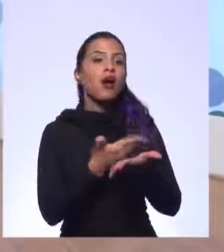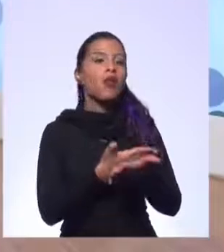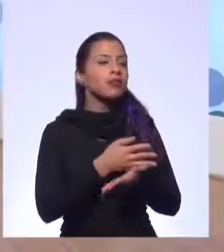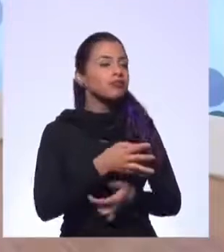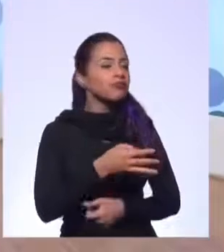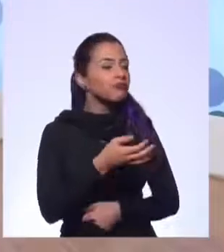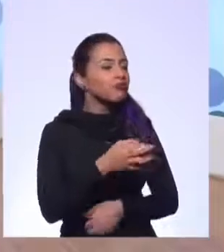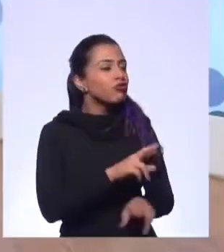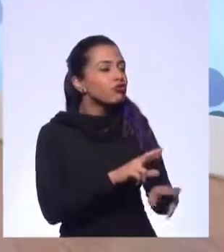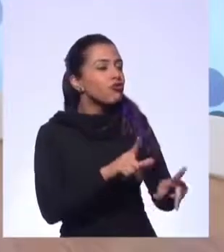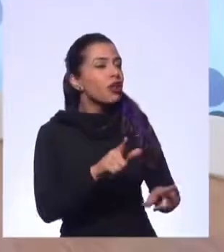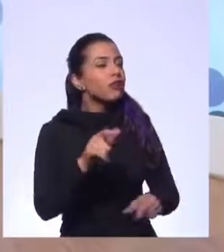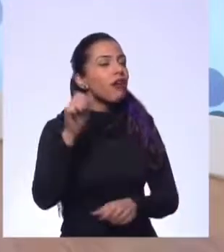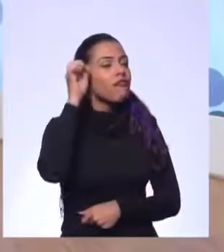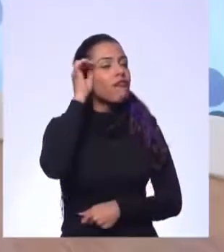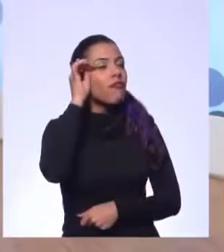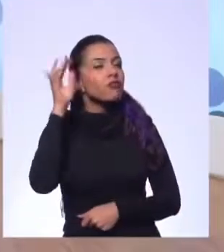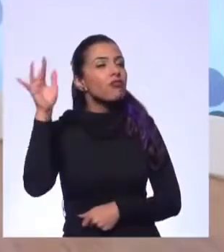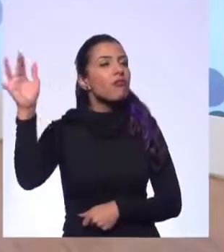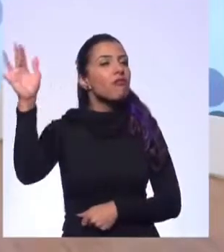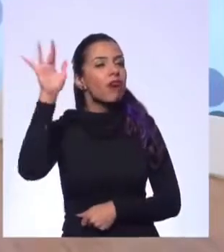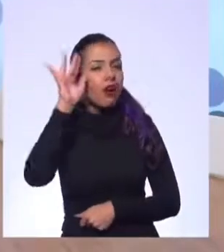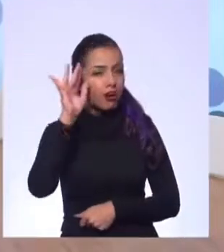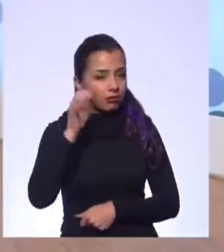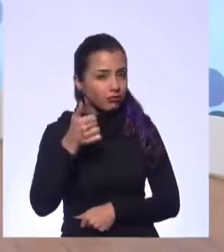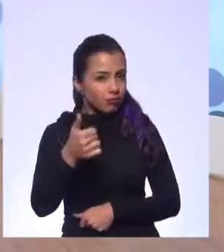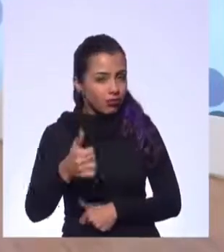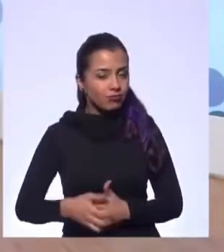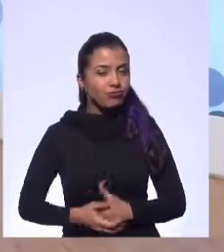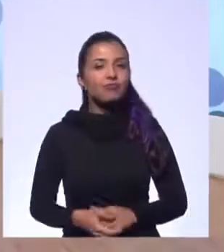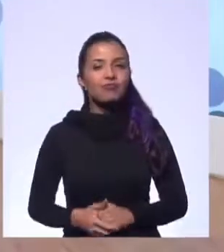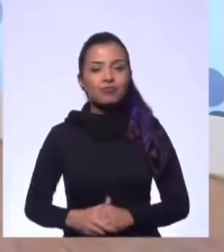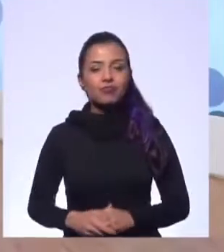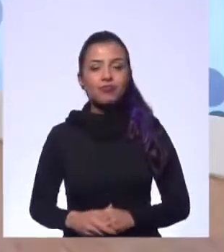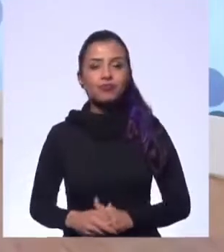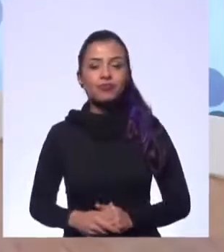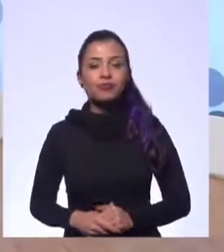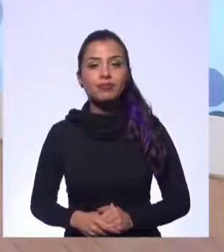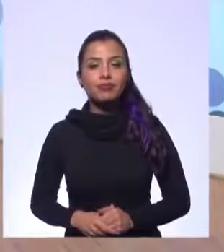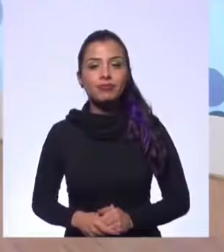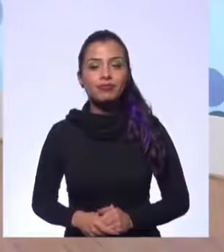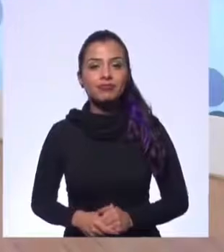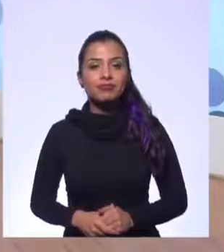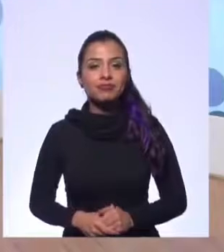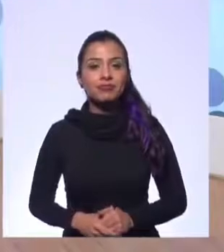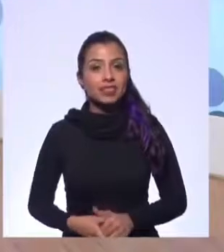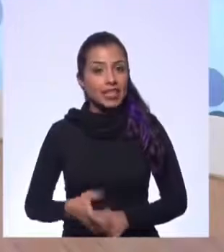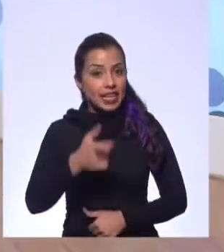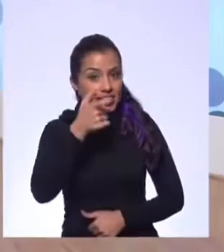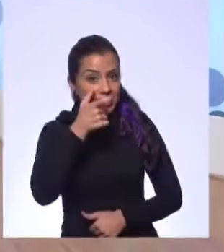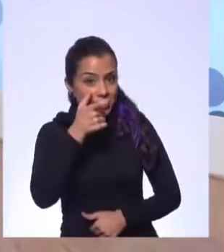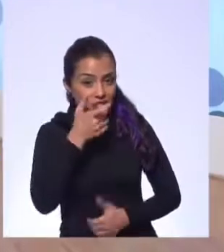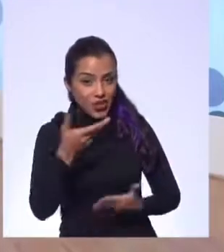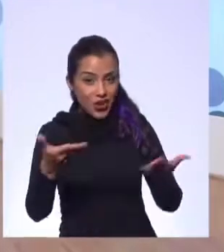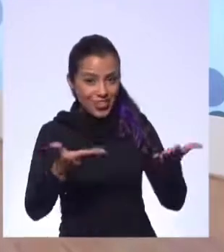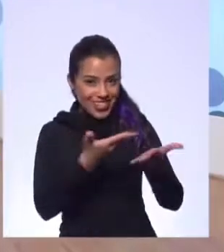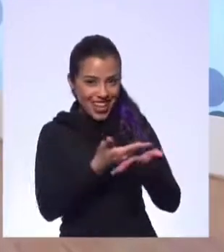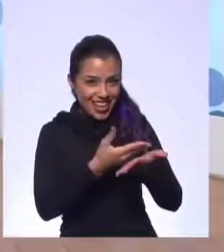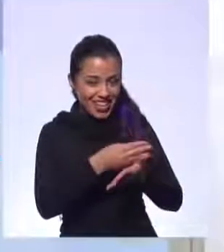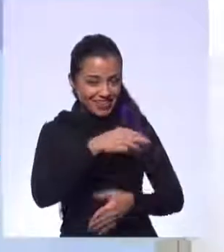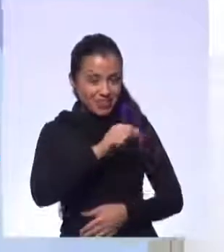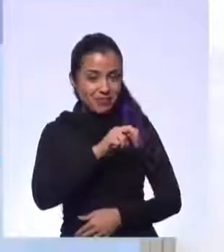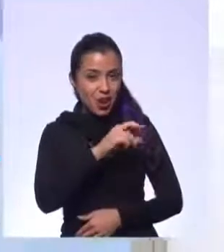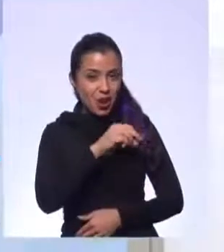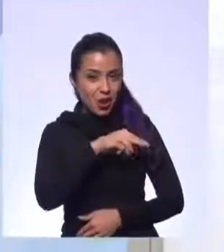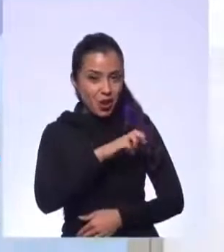começar filosofando, né? Eu assisti a aula do professor Marconi, da terceira